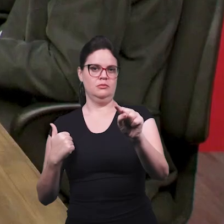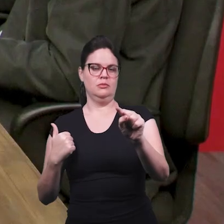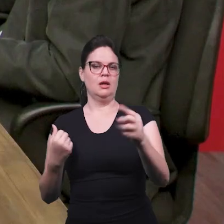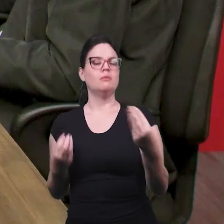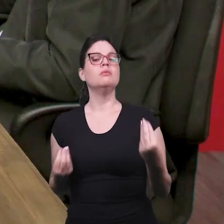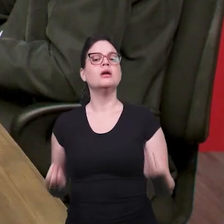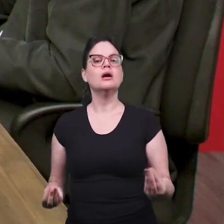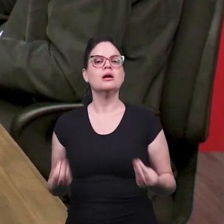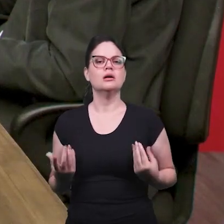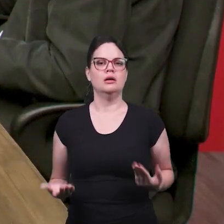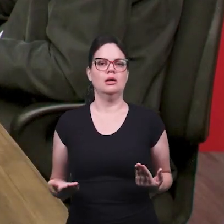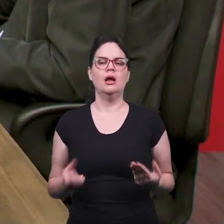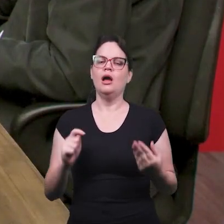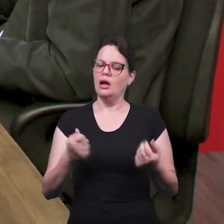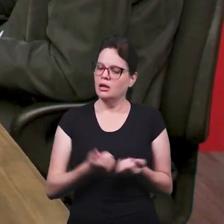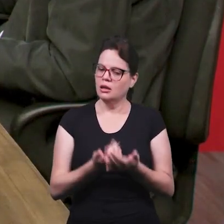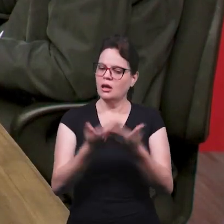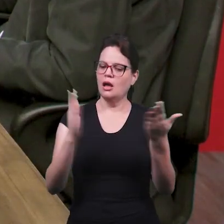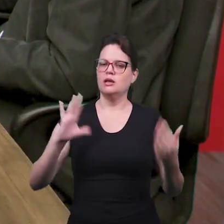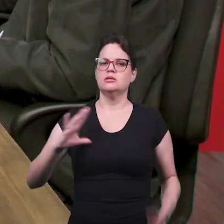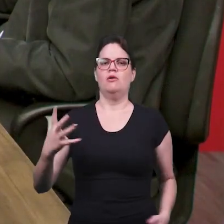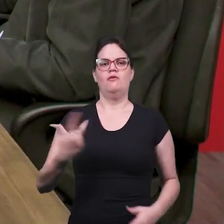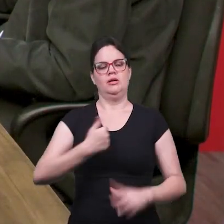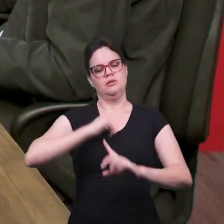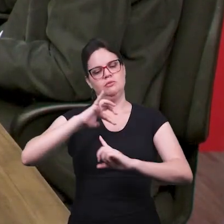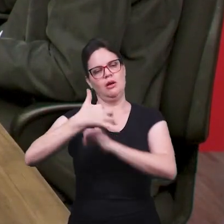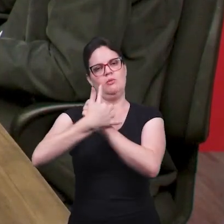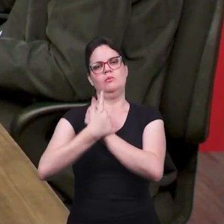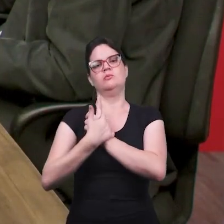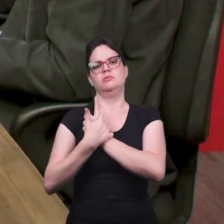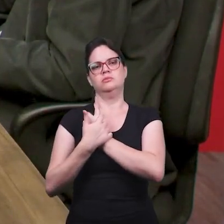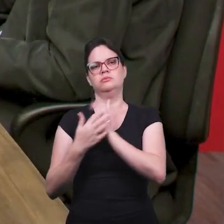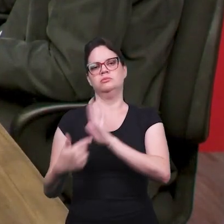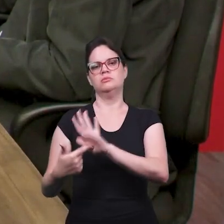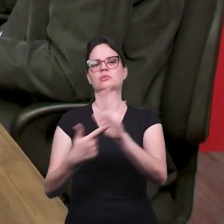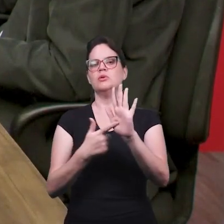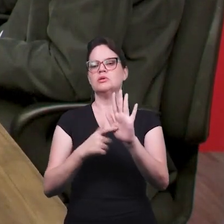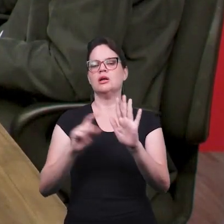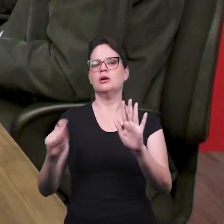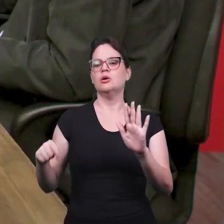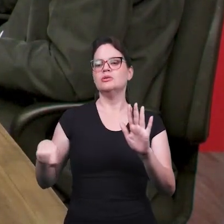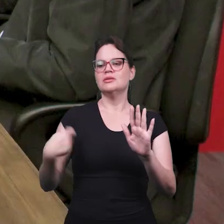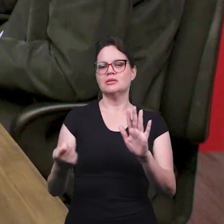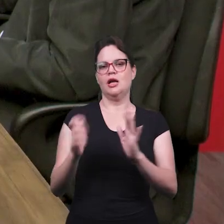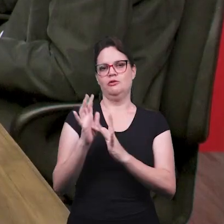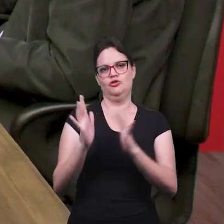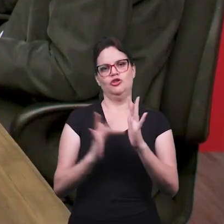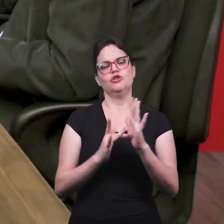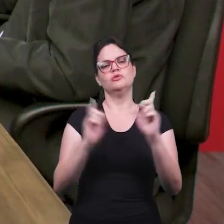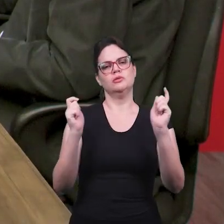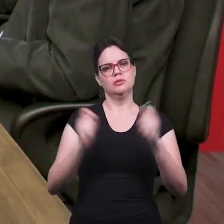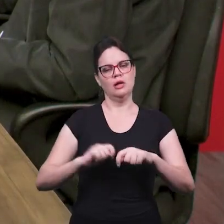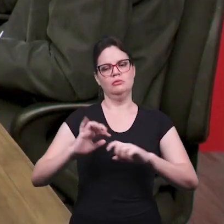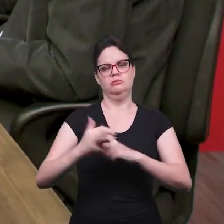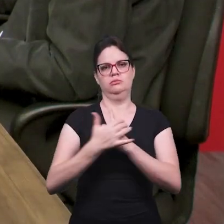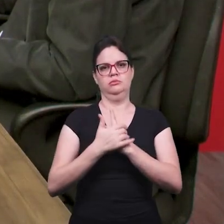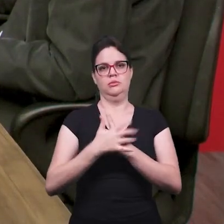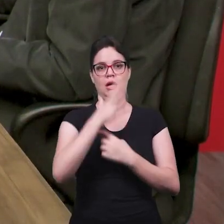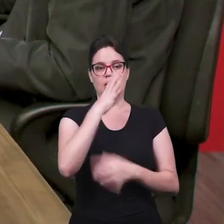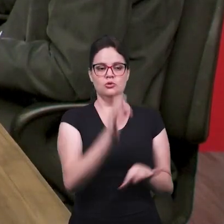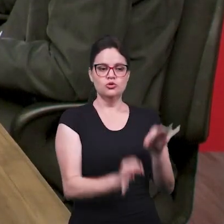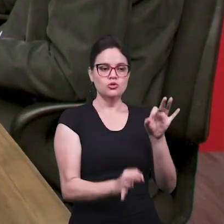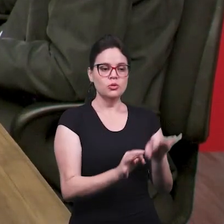tem chamado nessa última hora para mostrar que o juízo de Deus não é para o homem. O homem,